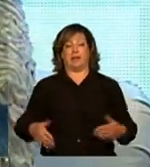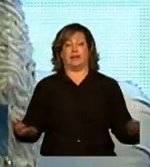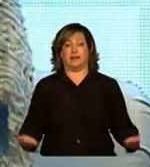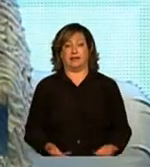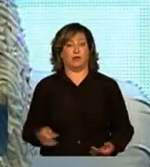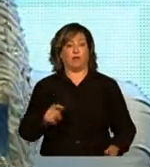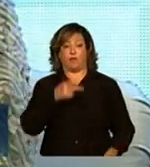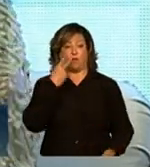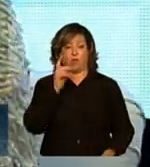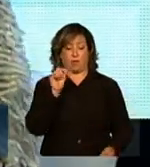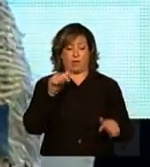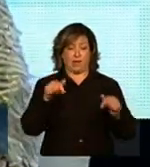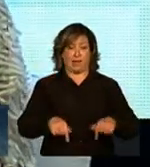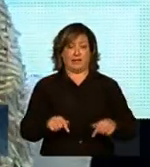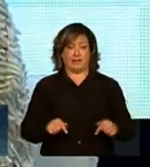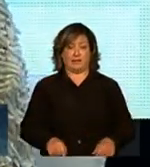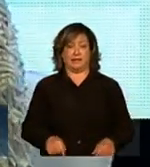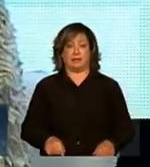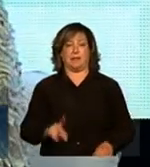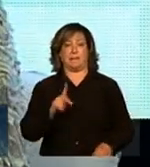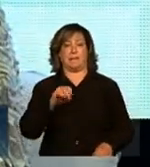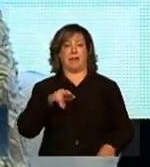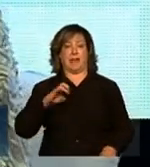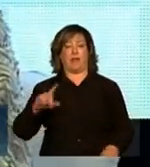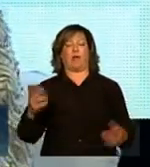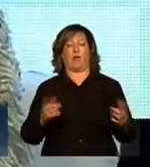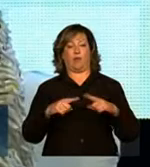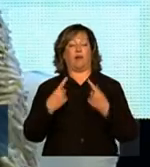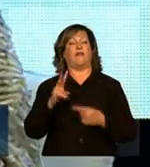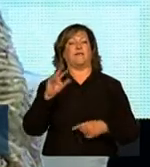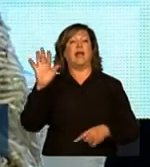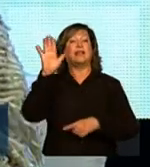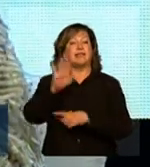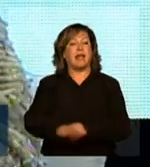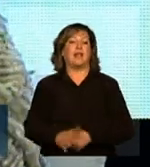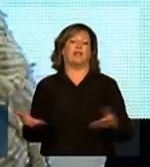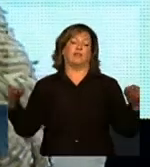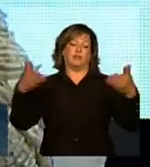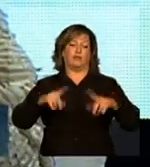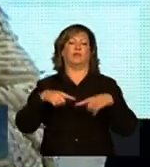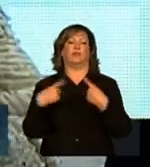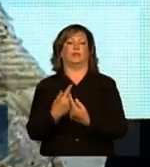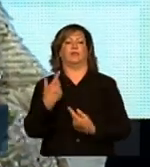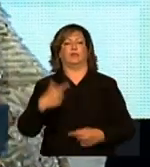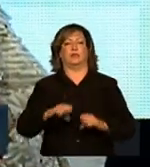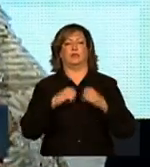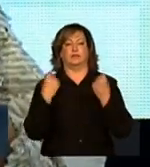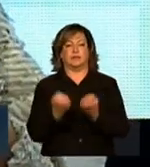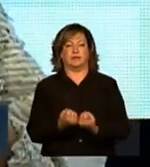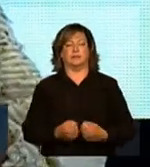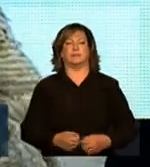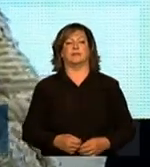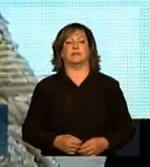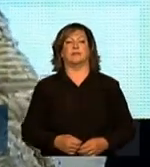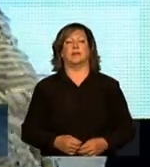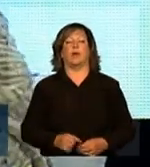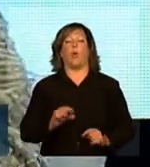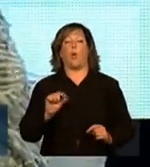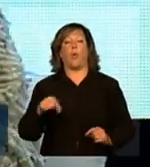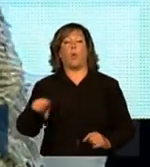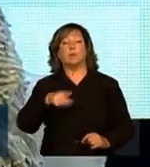falou nesse nosso painel, porque vai falar hoje à tarde. Os que estão